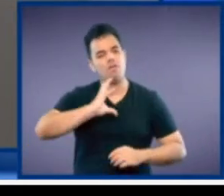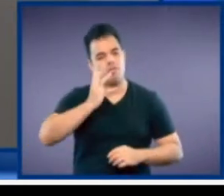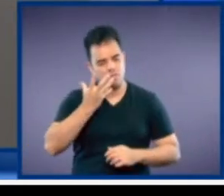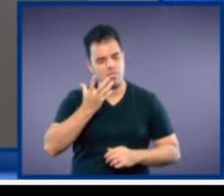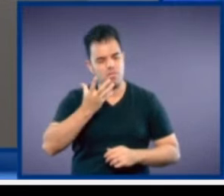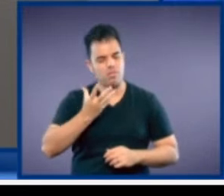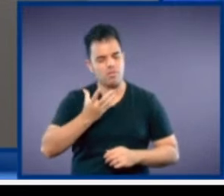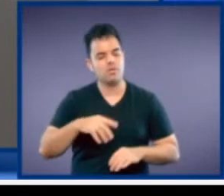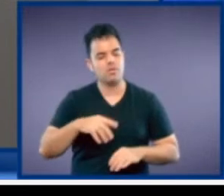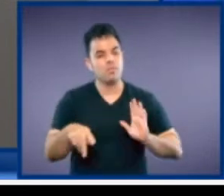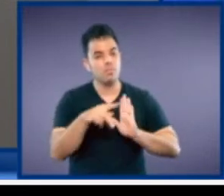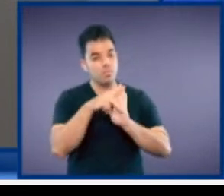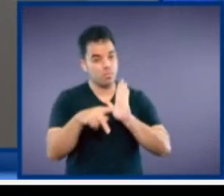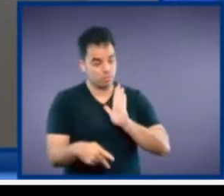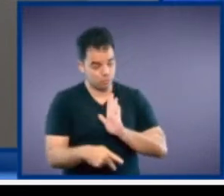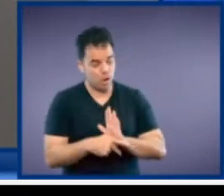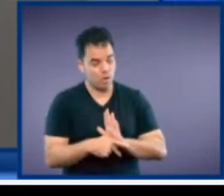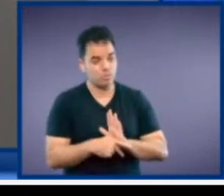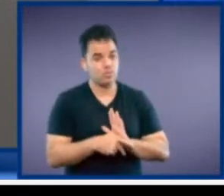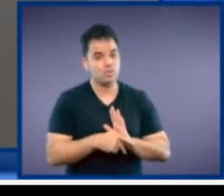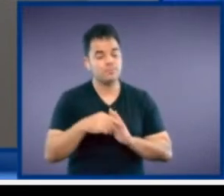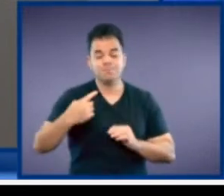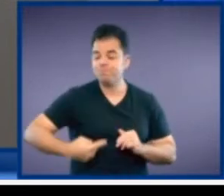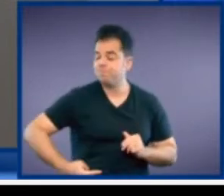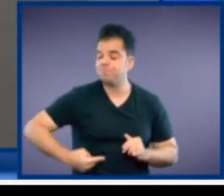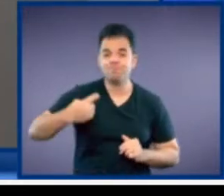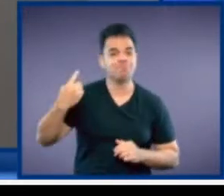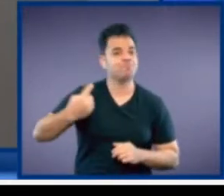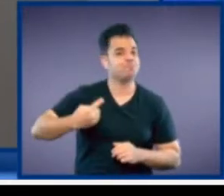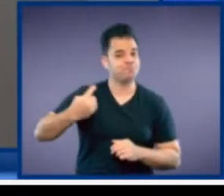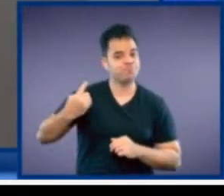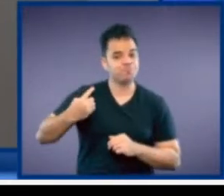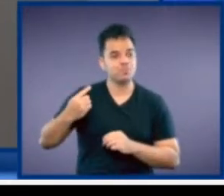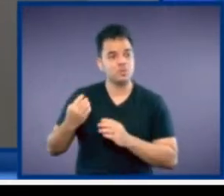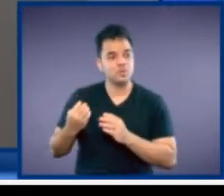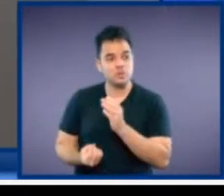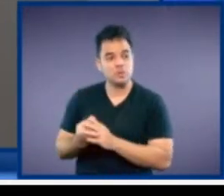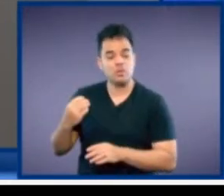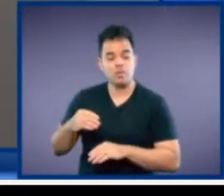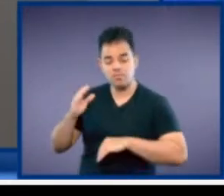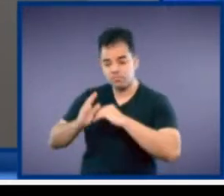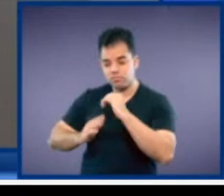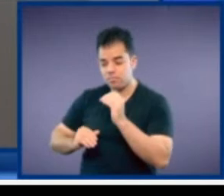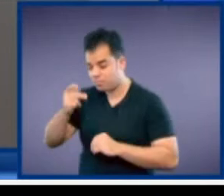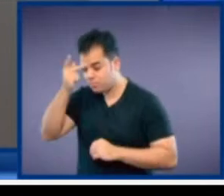Foi um projeto, primeiro, desenvolvido a muitas mãos.